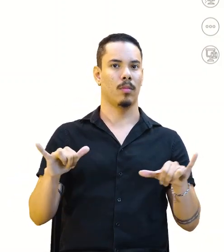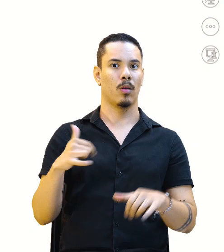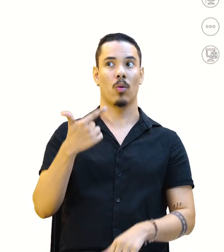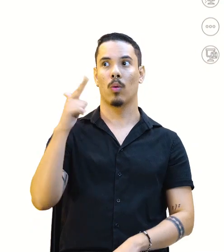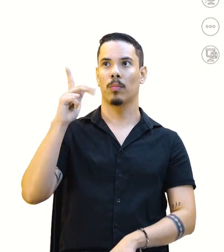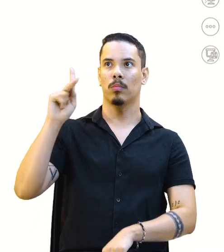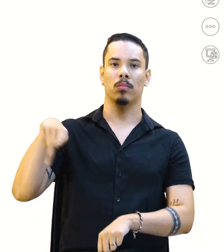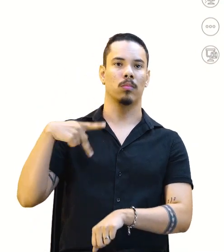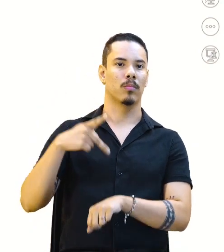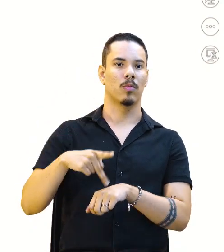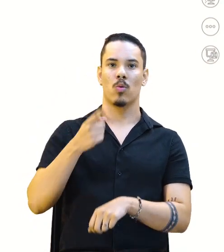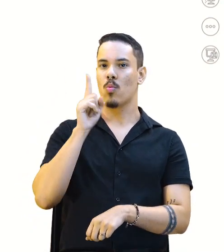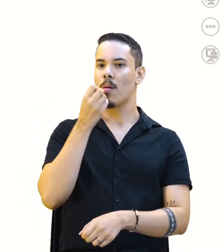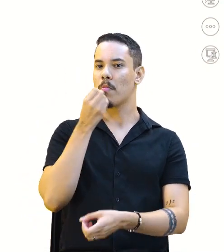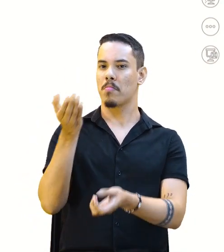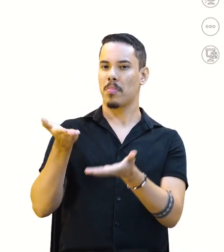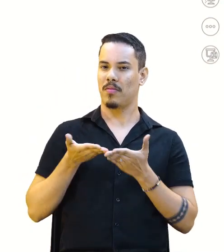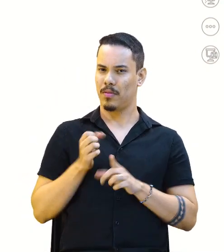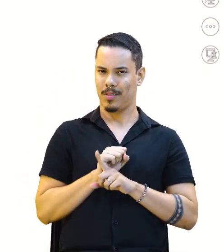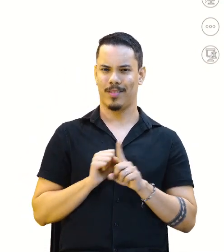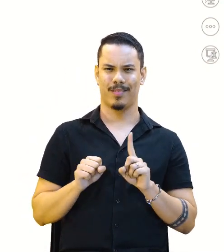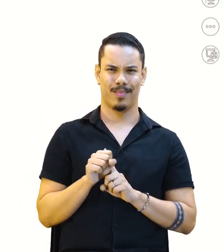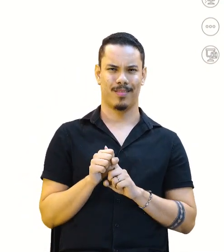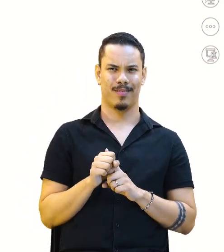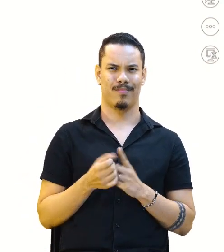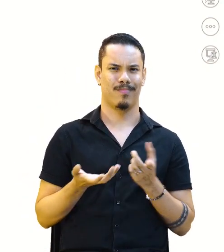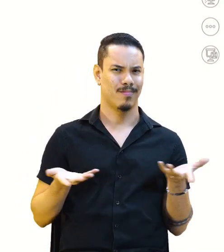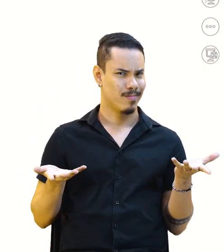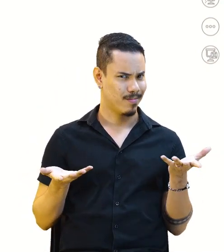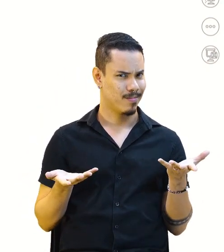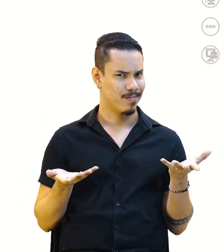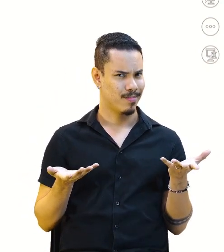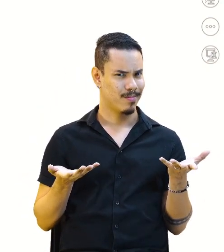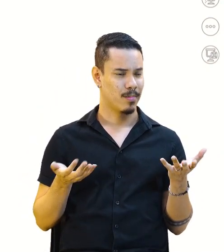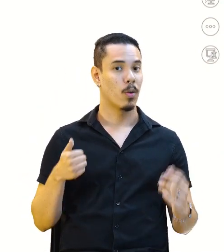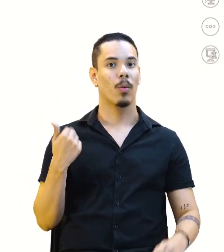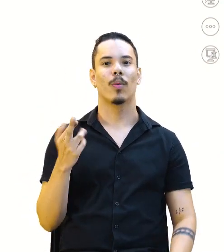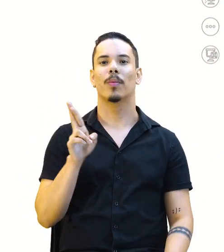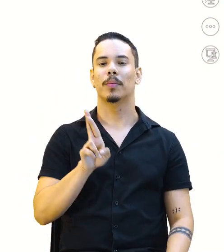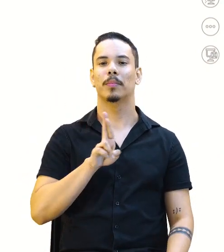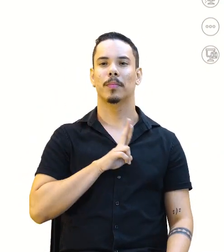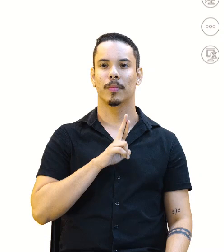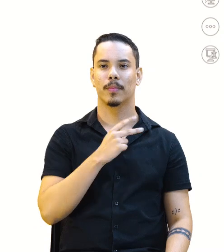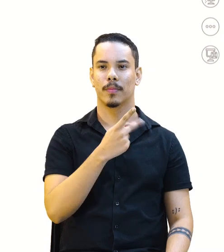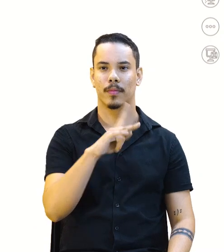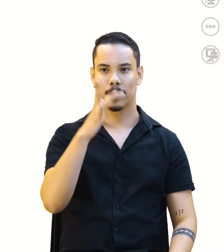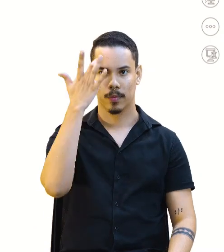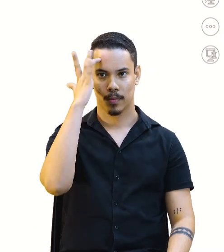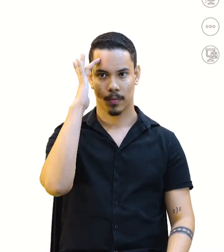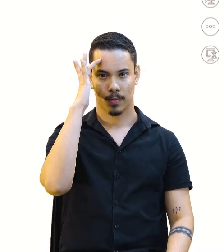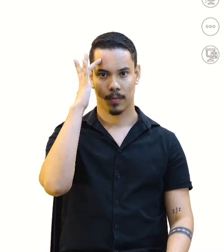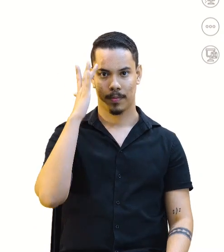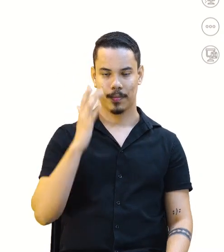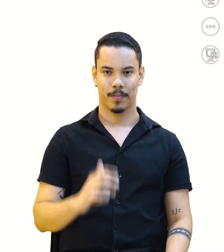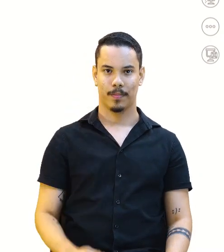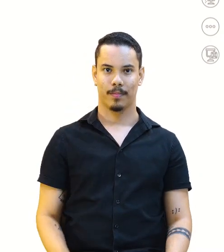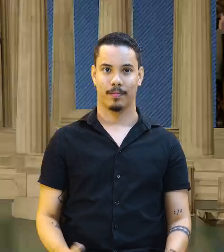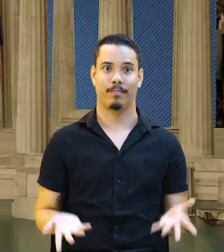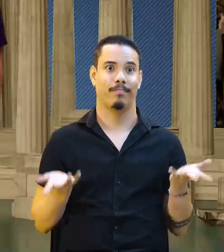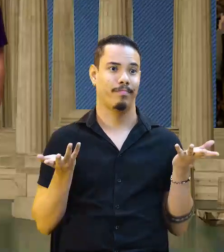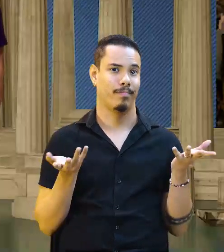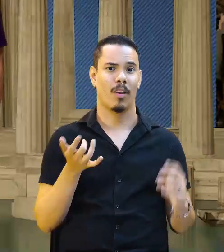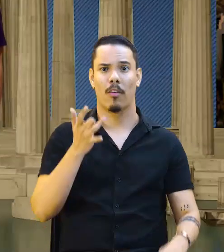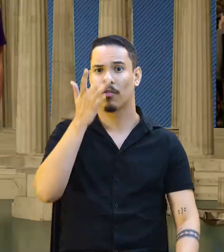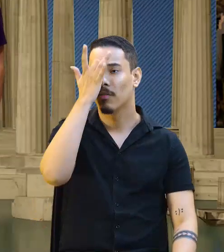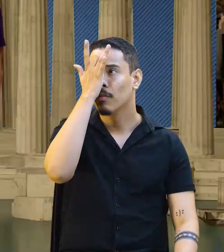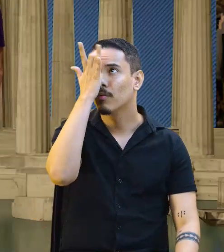não eram bem-vindos na sociedade. Qual é a resposta? O que vocês acharam? Gente, pessoal, tá fácil